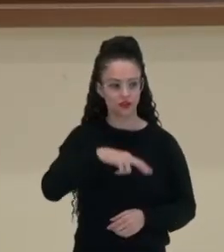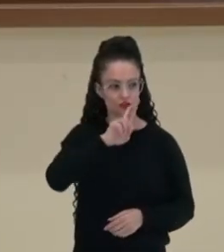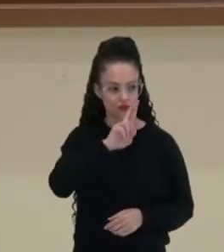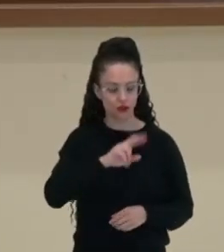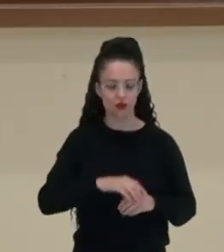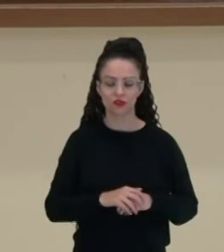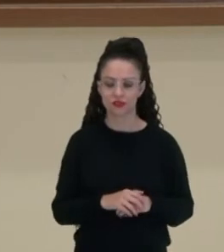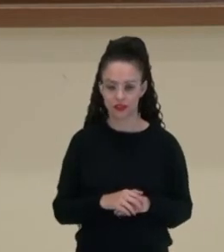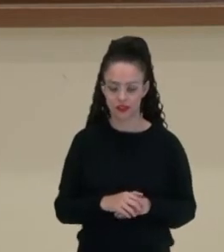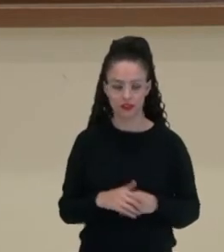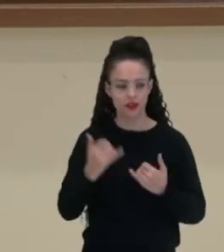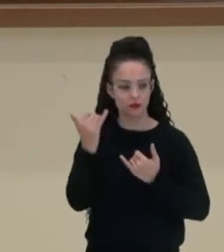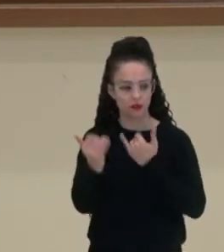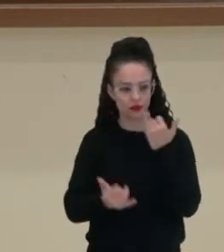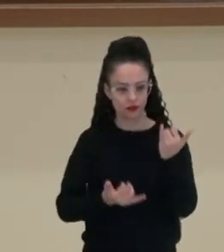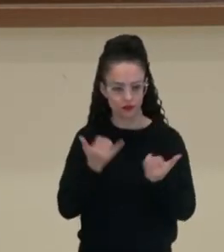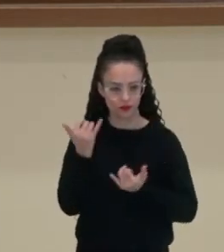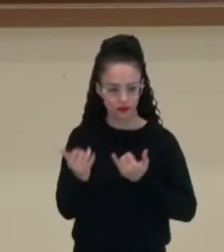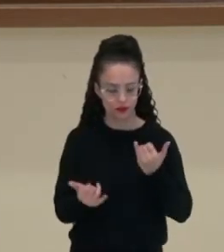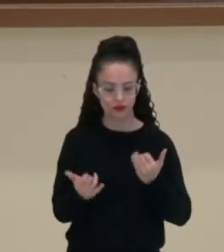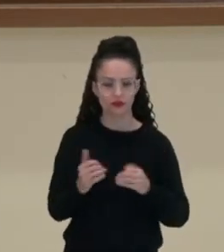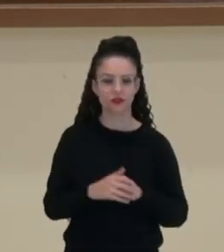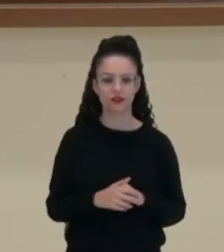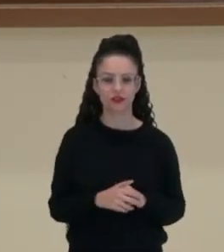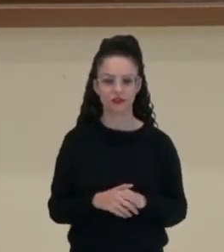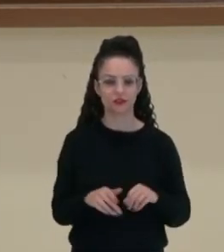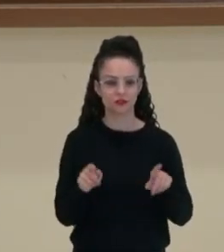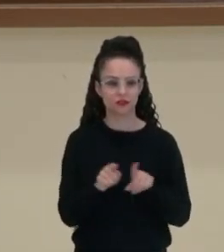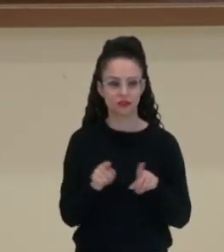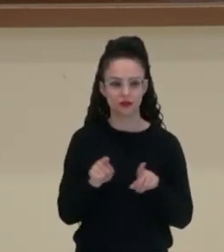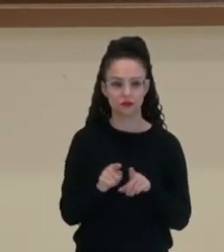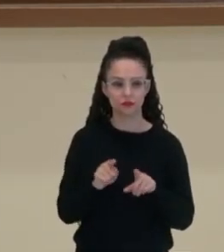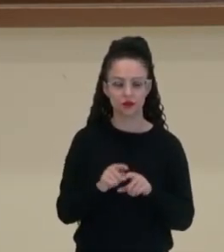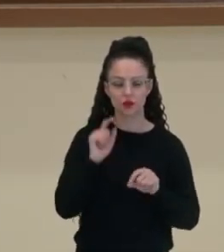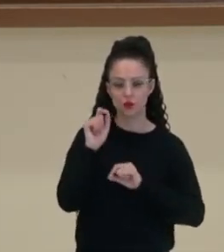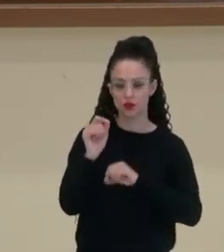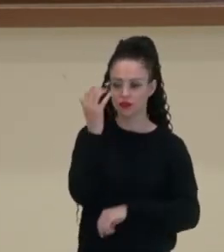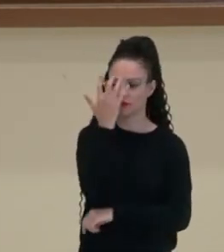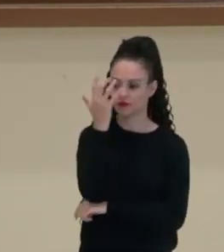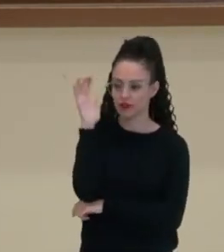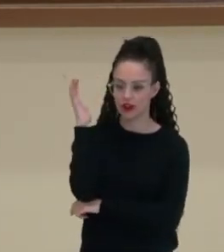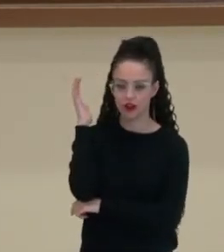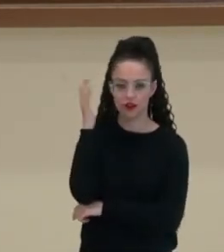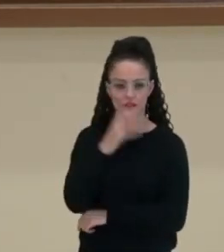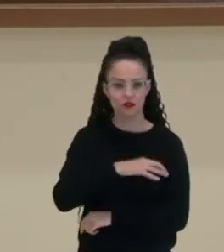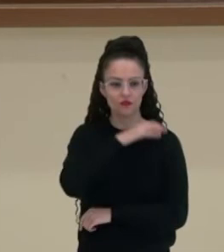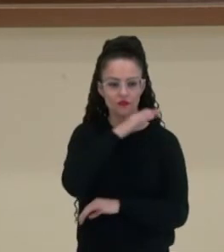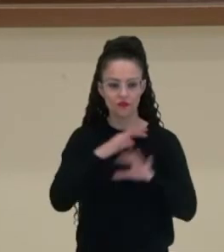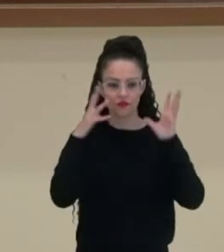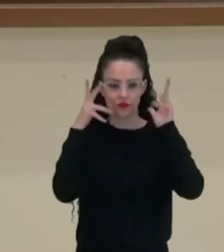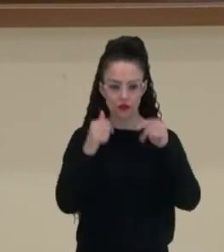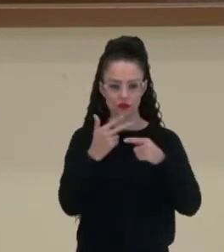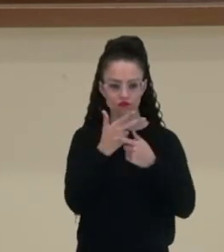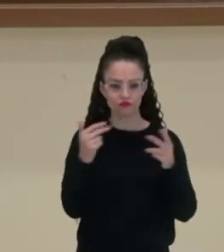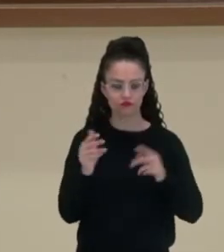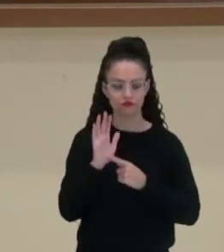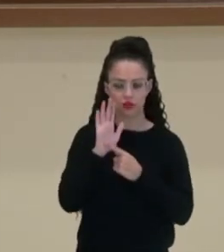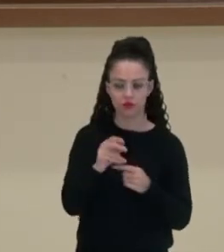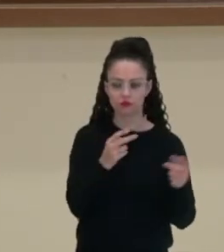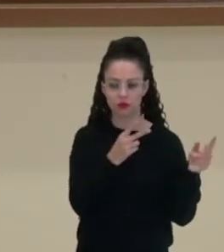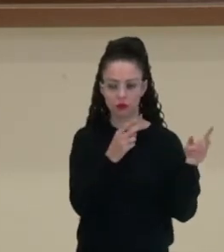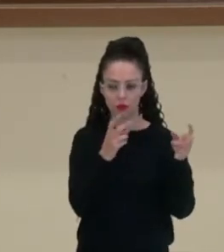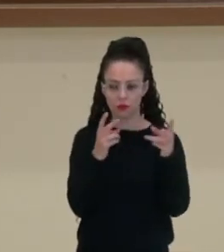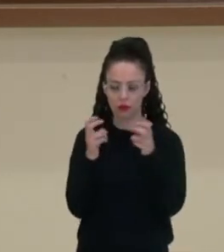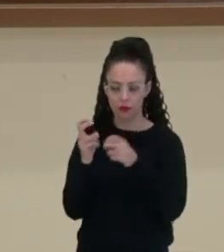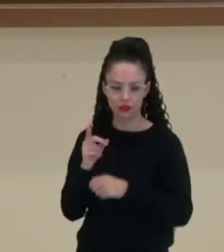religiosas, né, as brincadeiras, vão estar a fauna, a flora, vão estar sendo representadas, né? Coisas que eles observam do seu